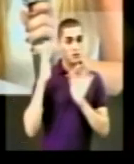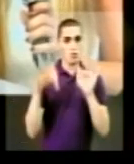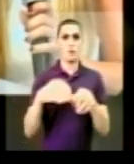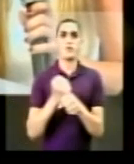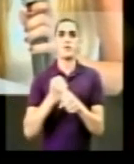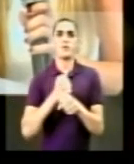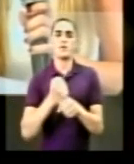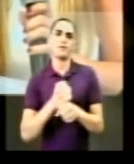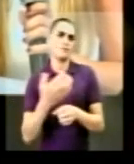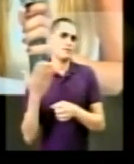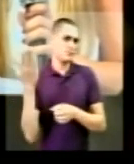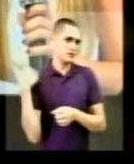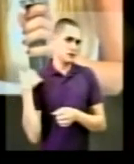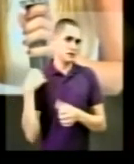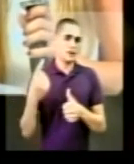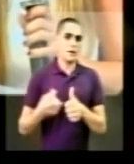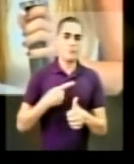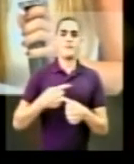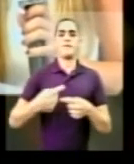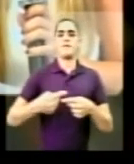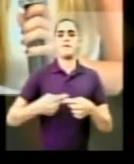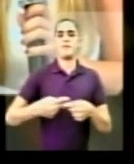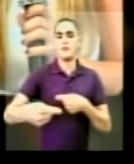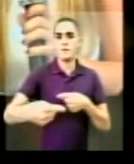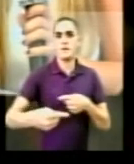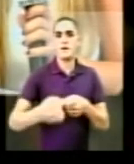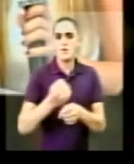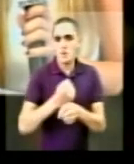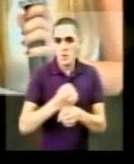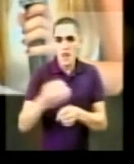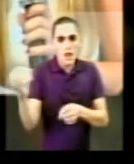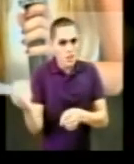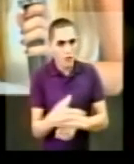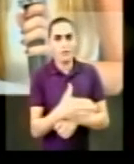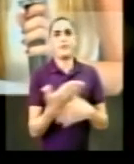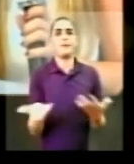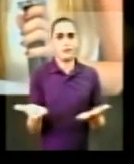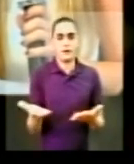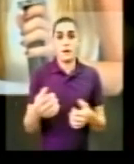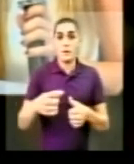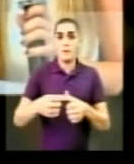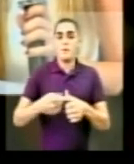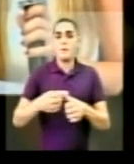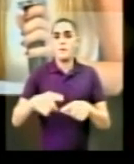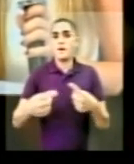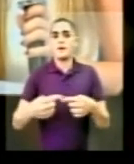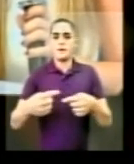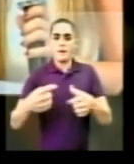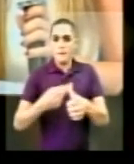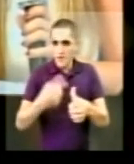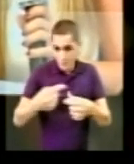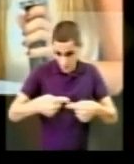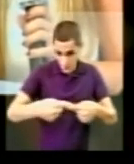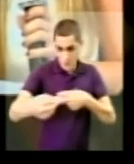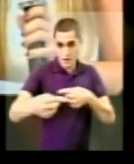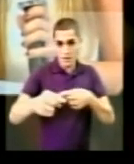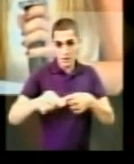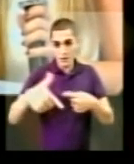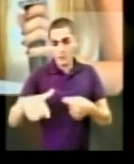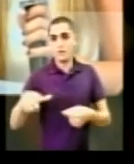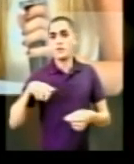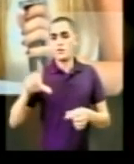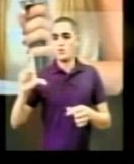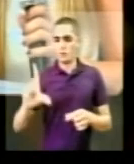ano para a primeira semana do ano de 2021. Só que da primeira semana para a segunda, nós tivemos uma queda de